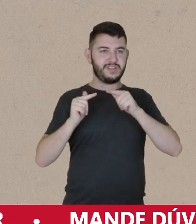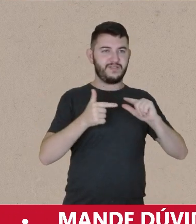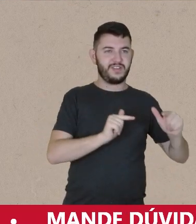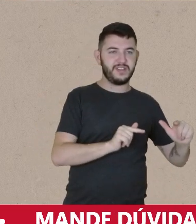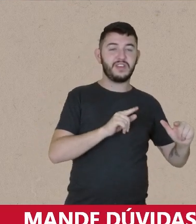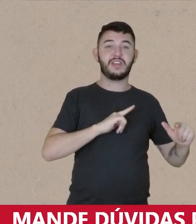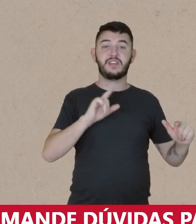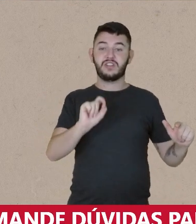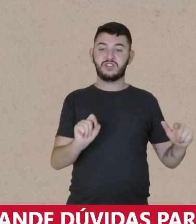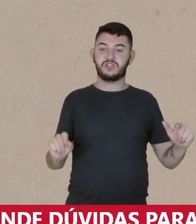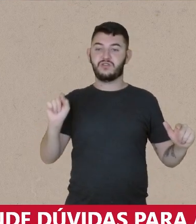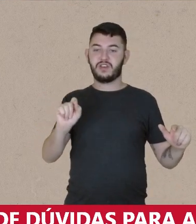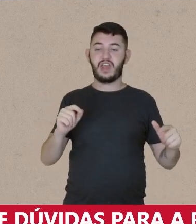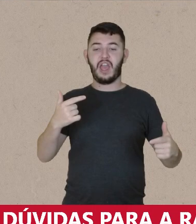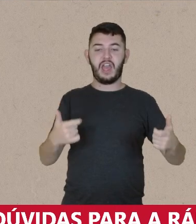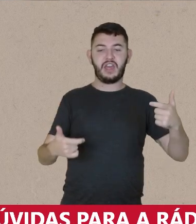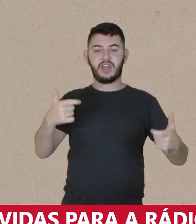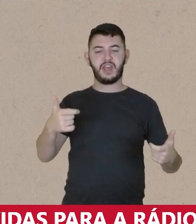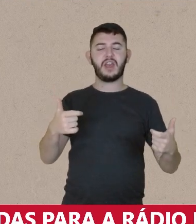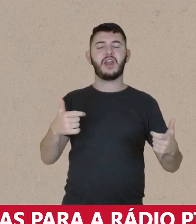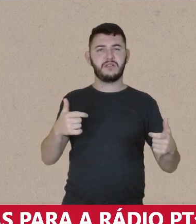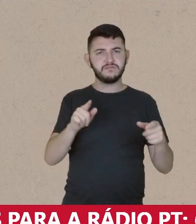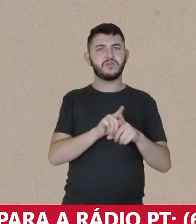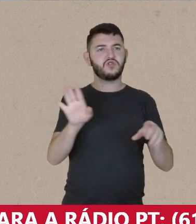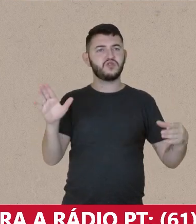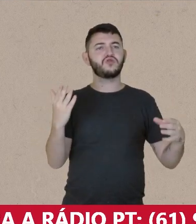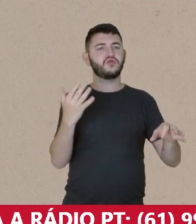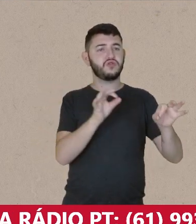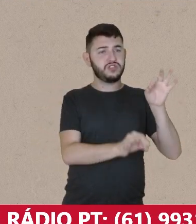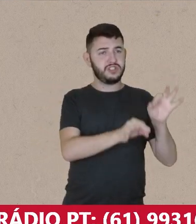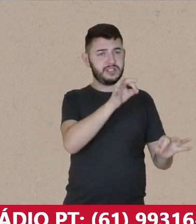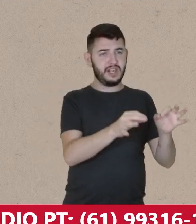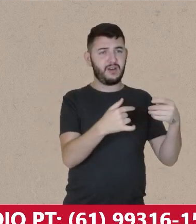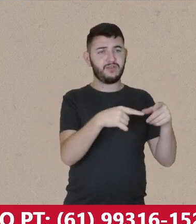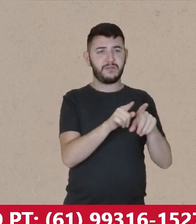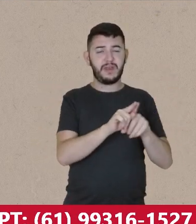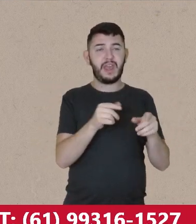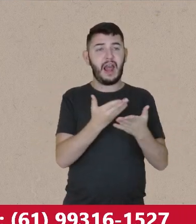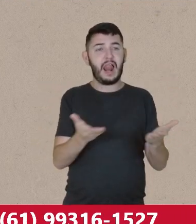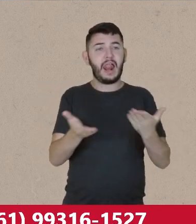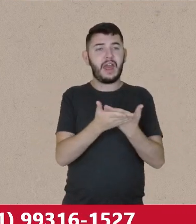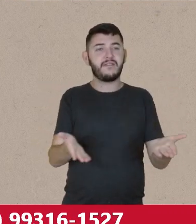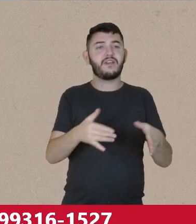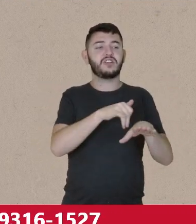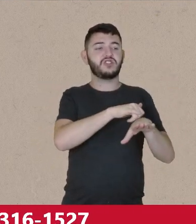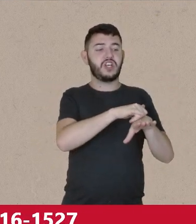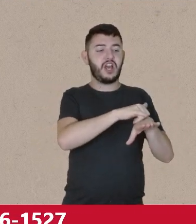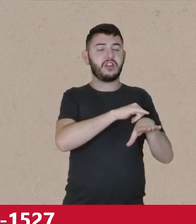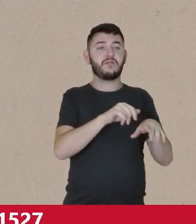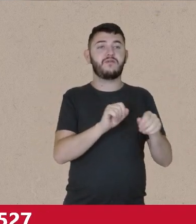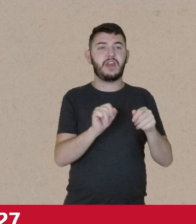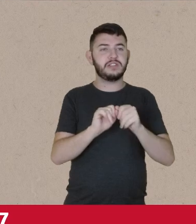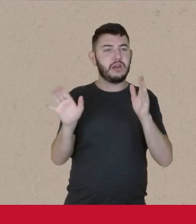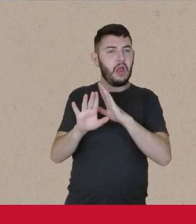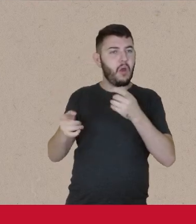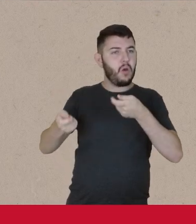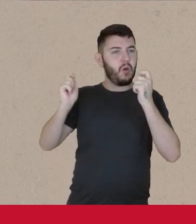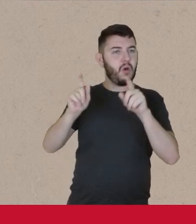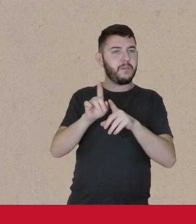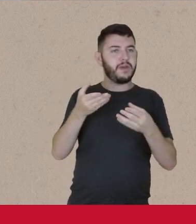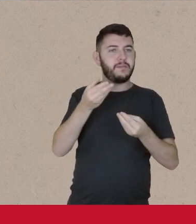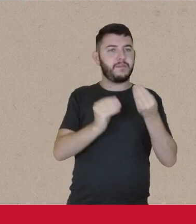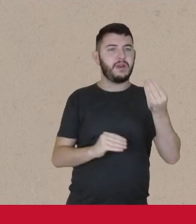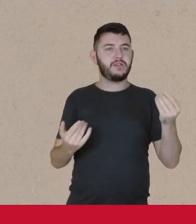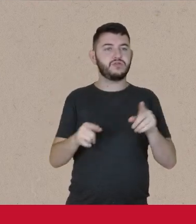A Lava Jato completou o serviço, levou o golpe que rasgou o pacto constitucional político e social. Tanto é que hoje